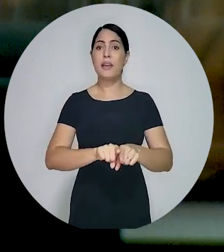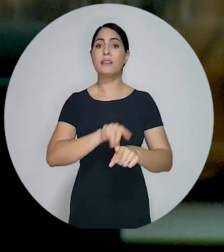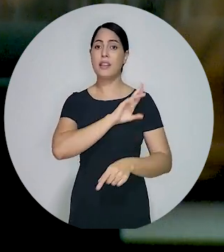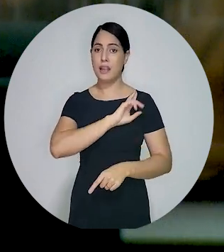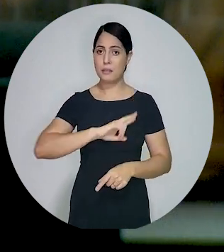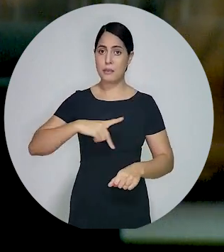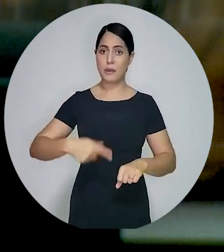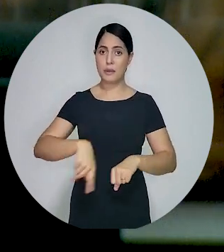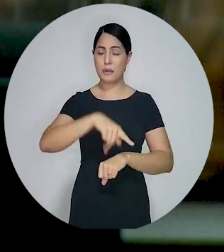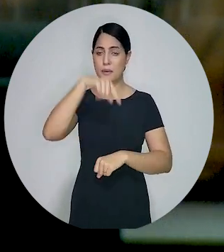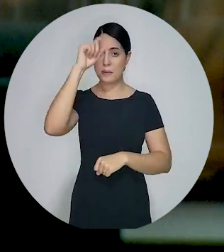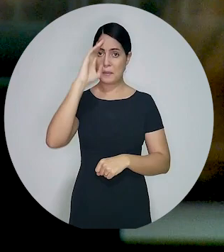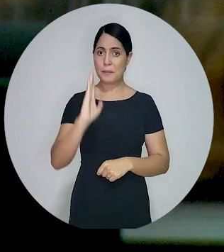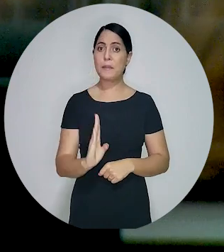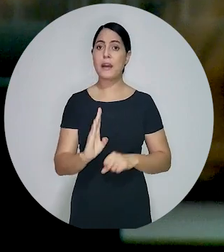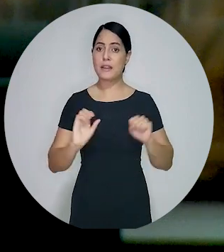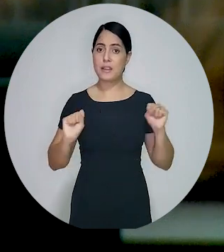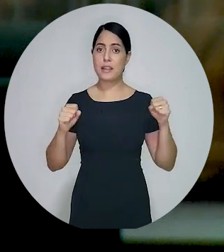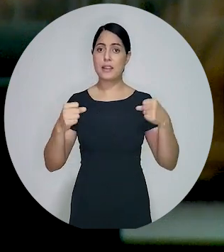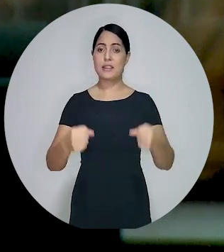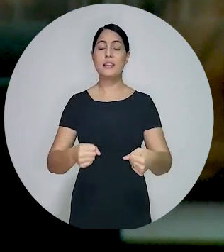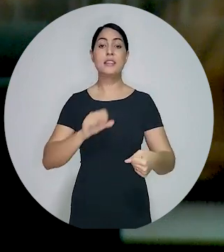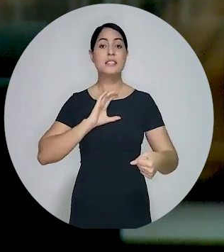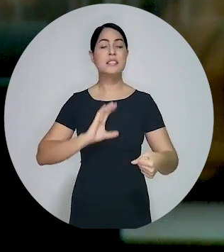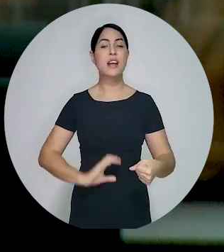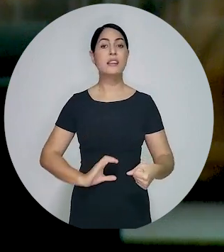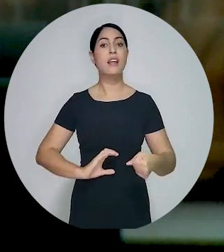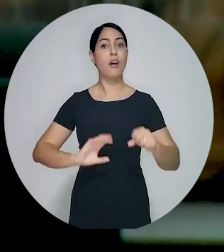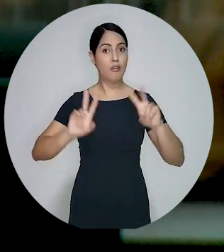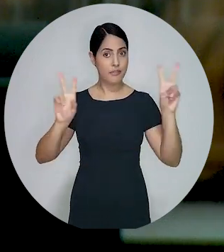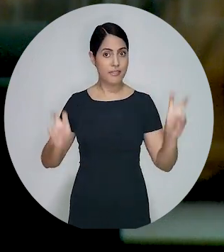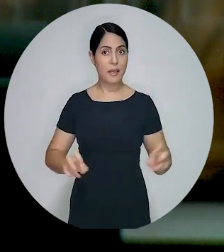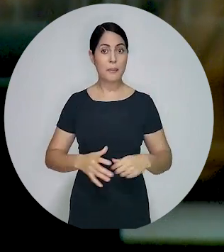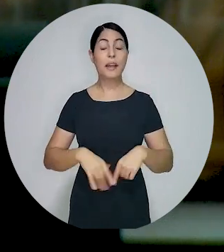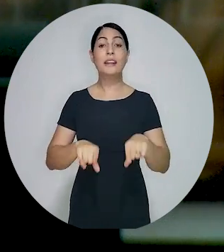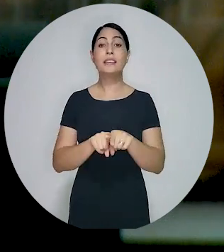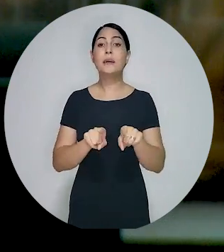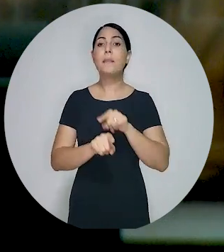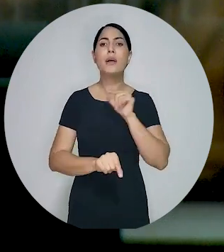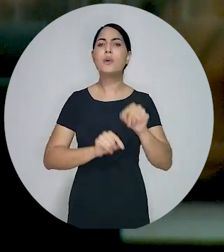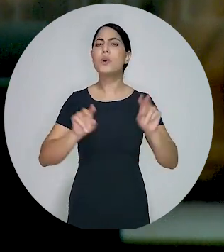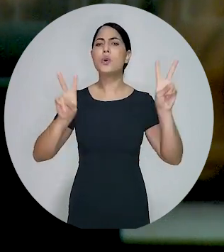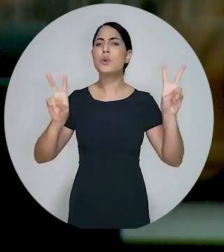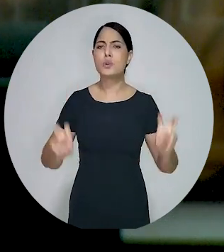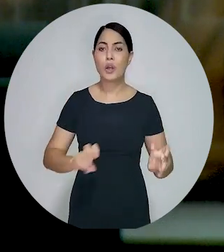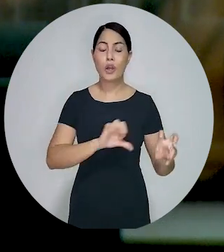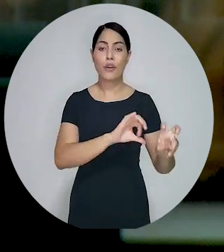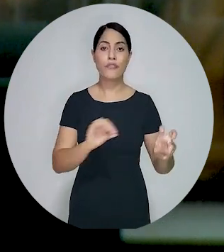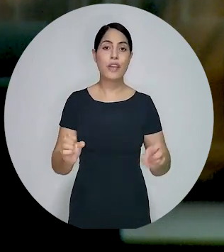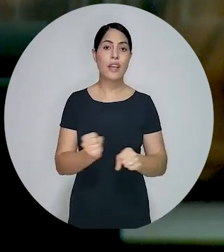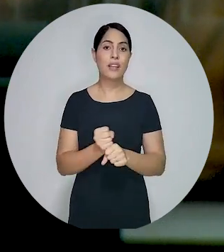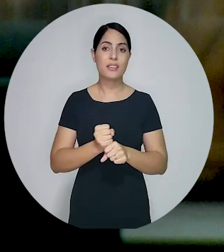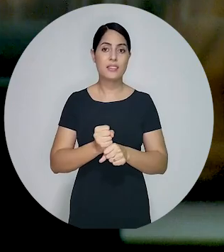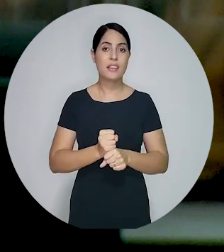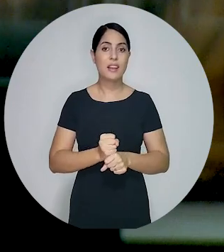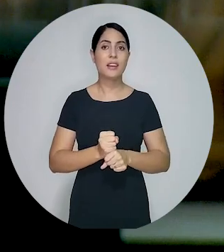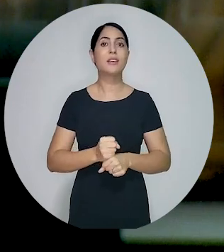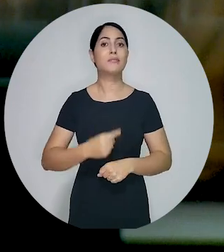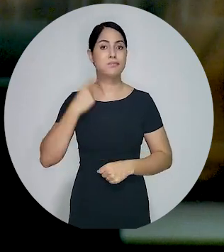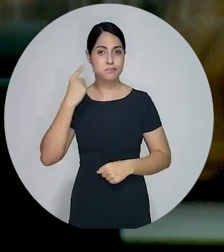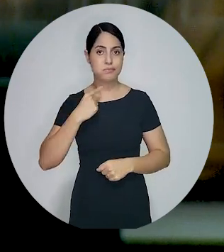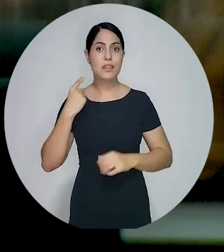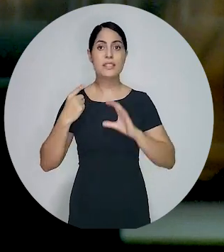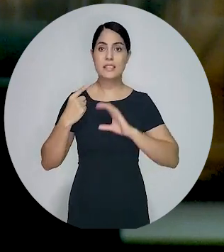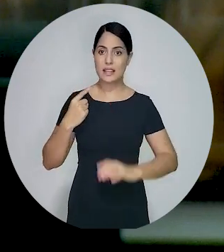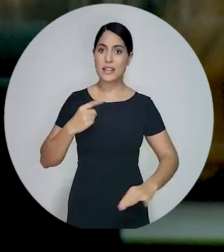na defesa dos direitos do cidadão, além de uma mesa redonda sobre o tema 90 anos em defesa da democracia, da